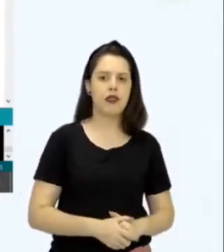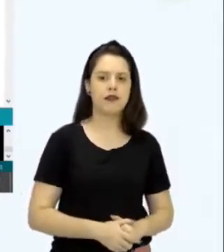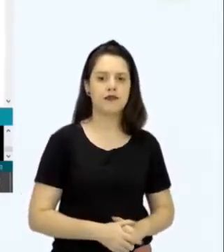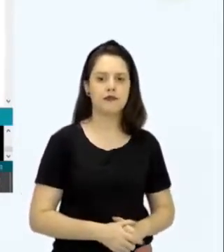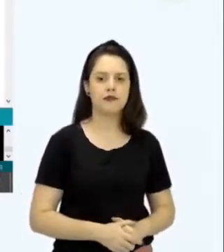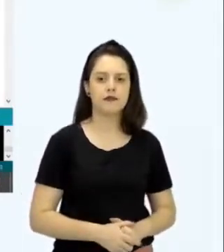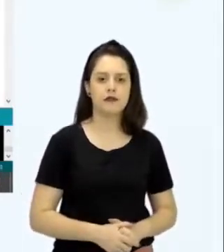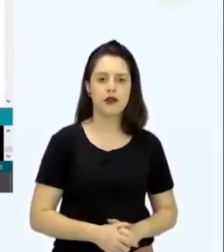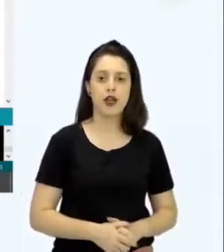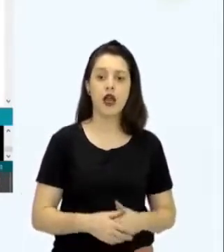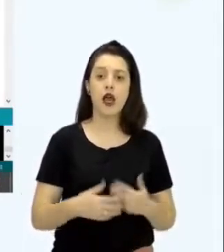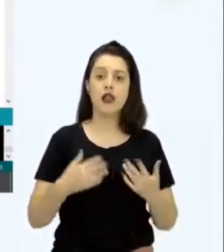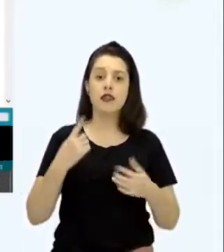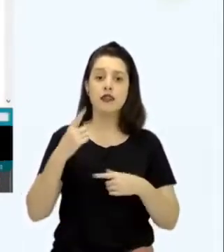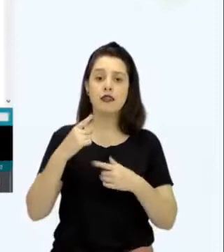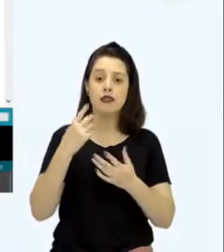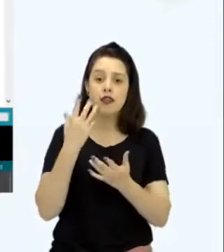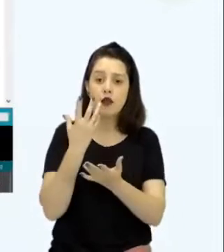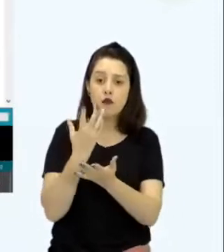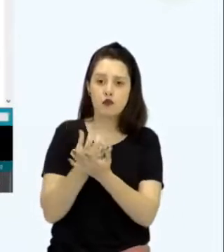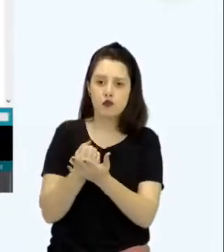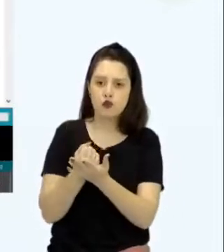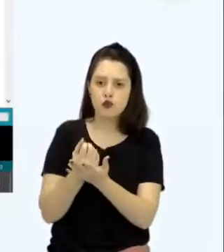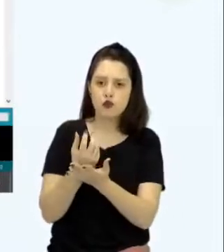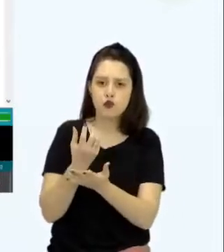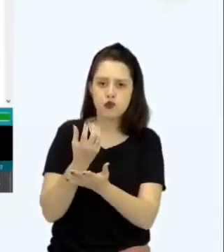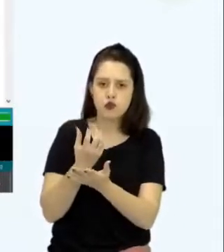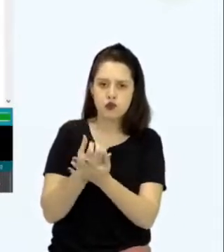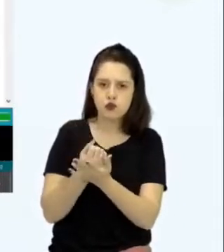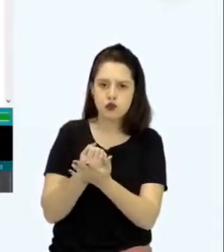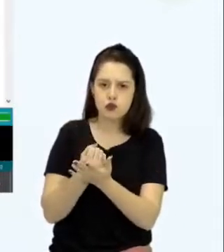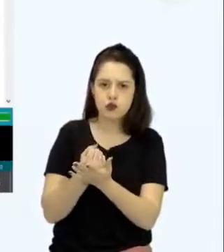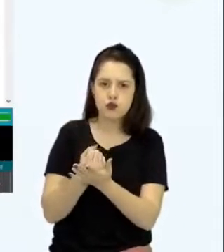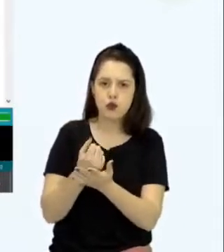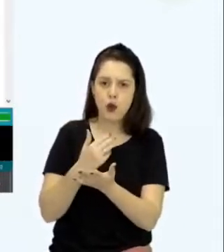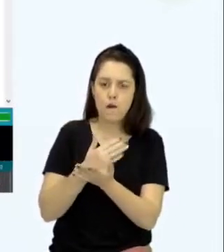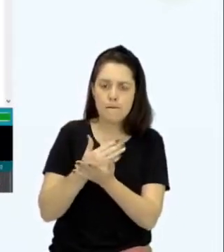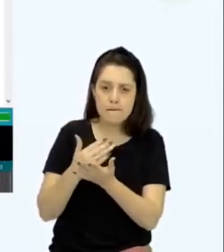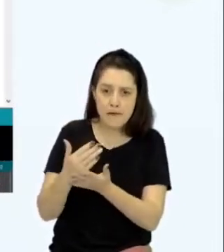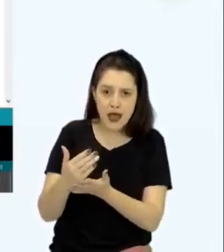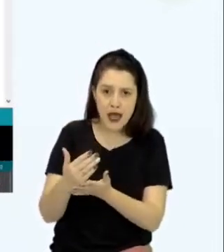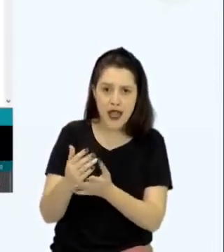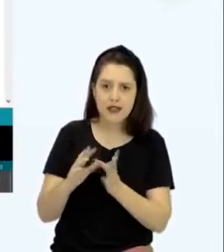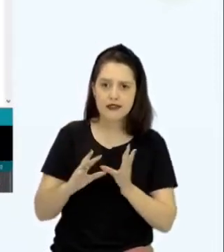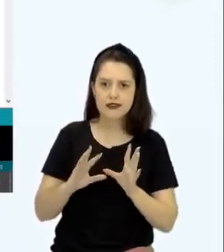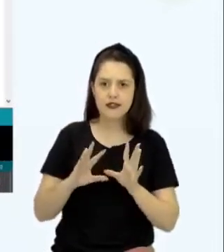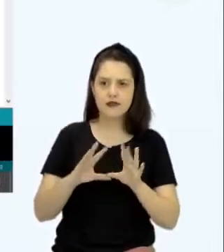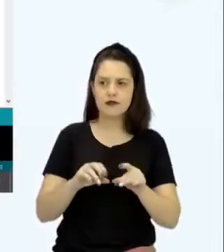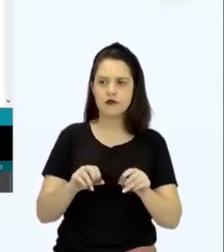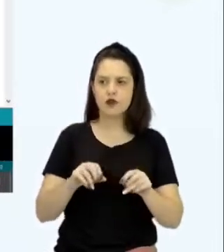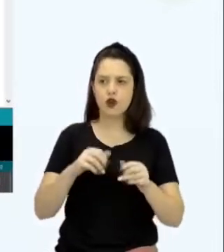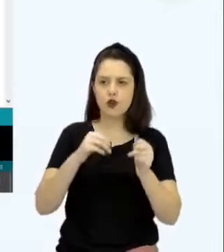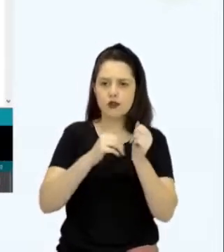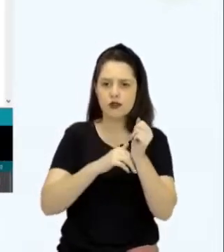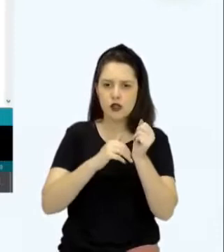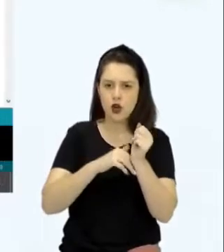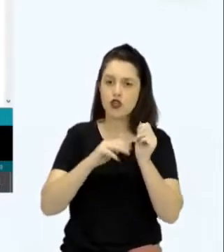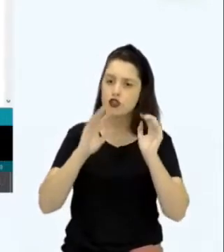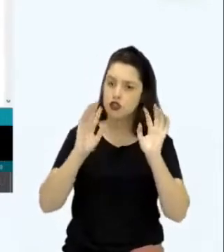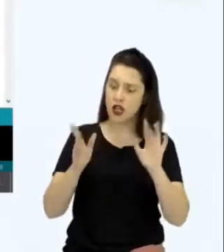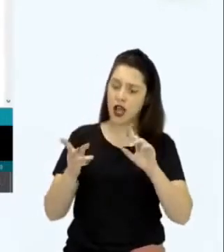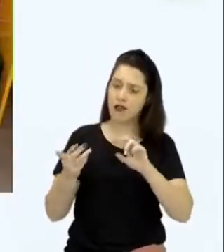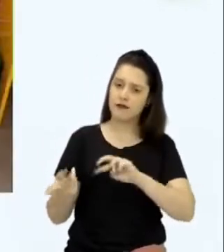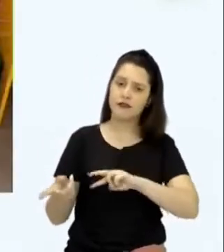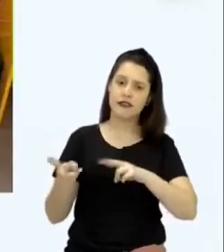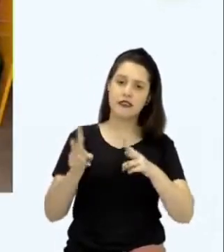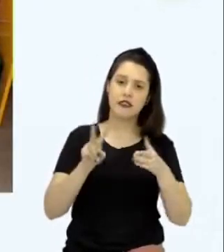Quando ele for carregar, a nossa plaquinha do Arduino já vai começar a piscar e então o nosso código já foi transferido para a